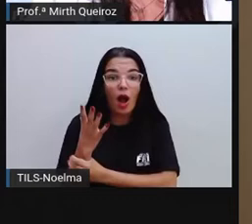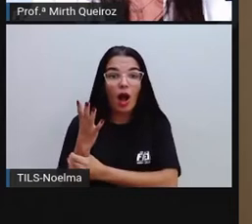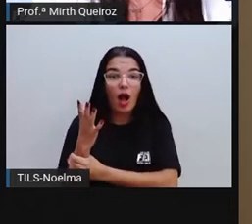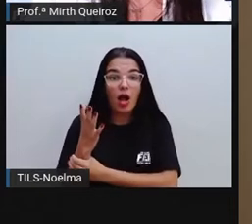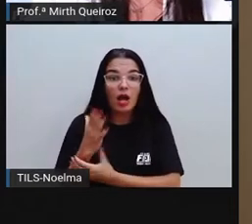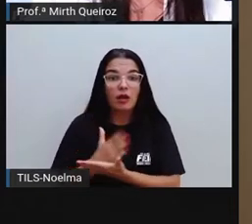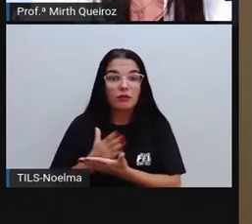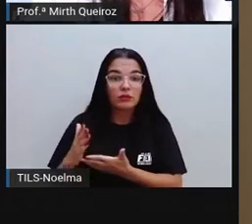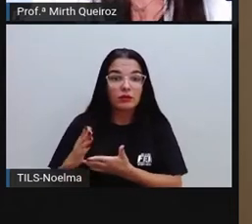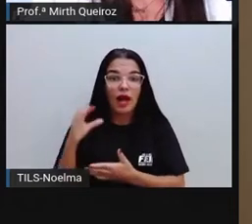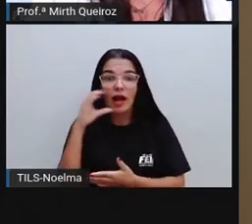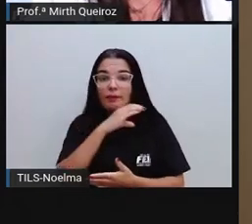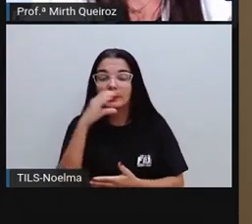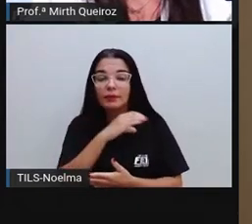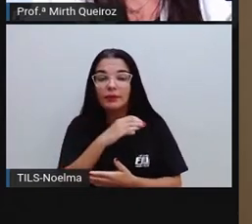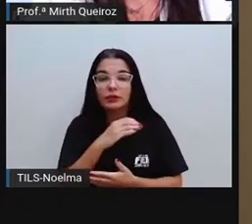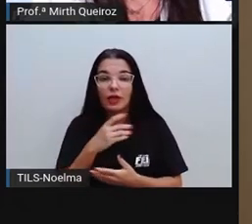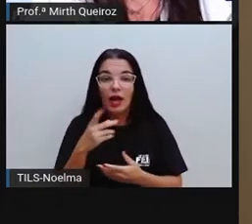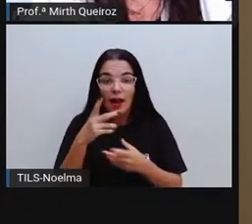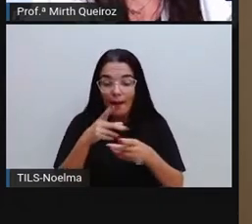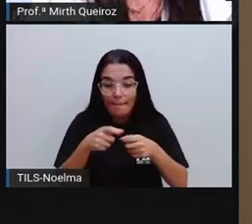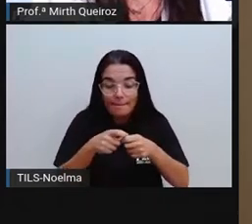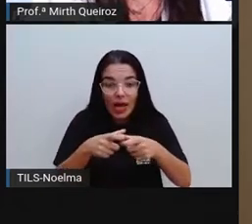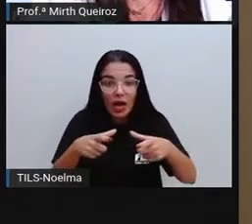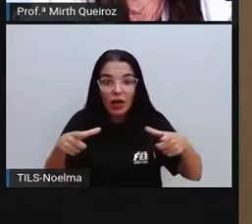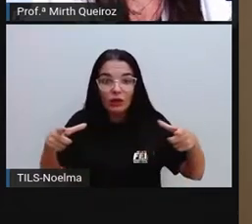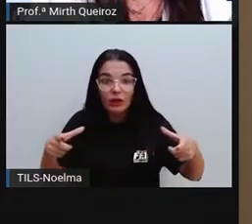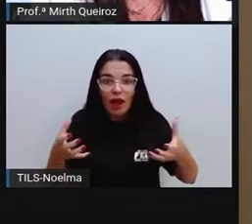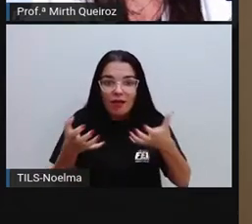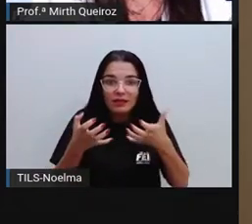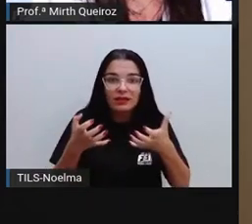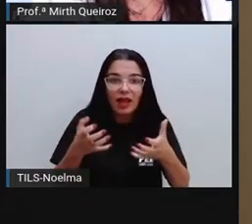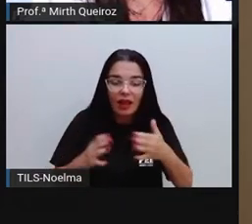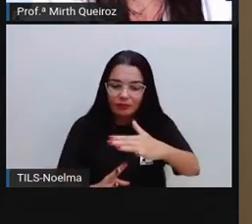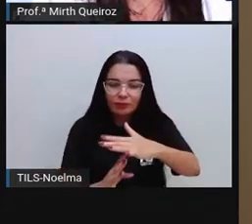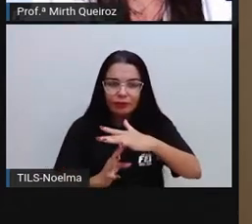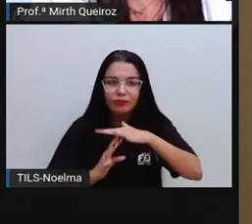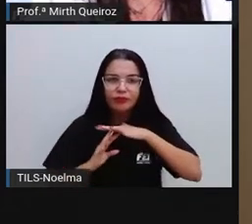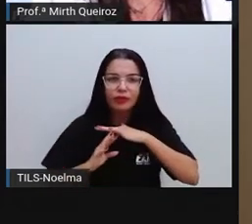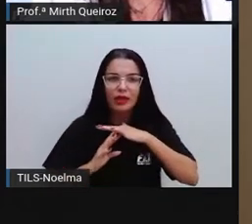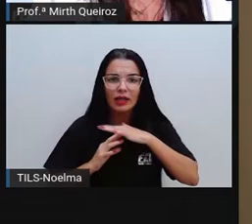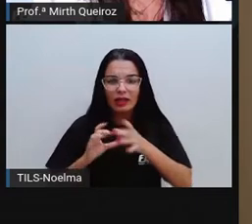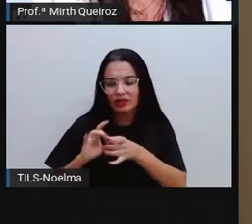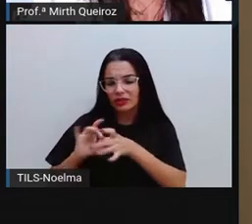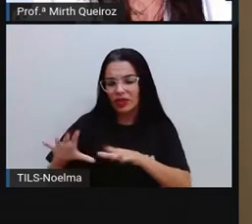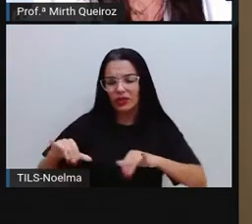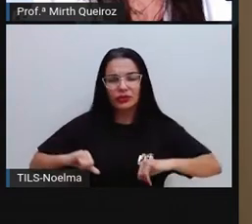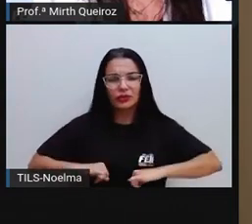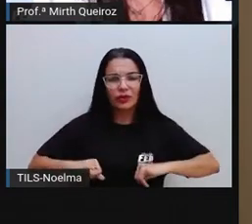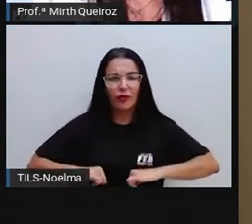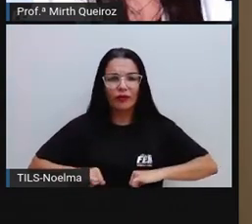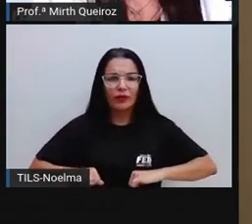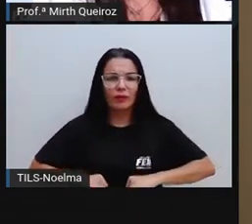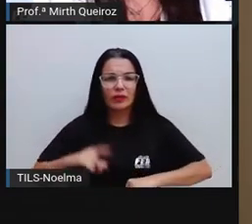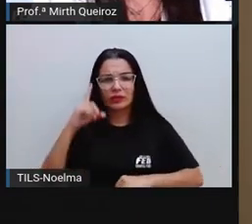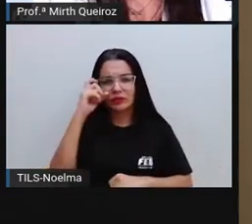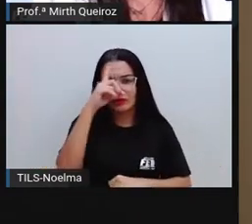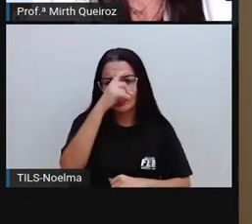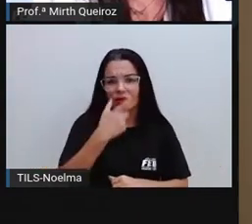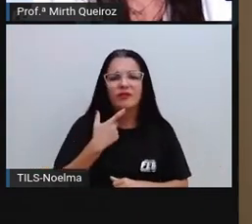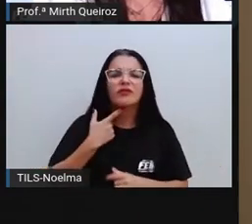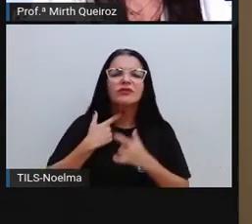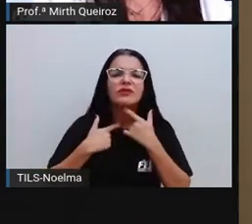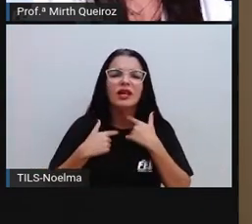maioria deseja emigrar, deixando sofrimento e dificuldades. O desejo é de não mais voltar. Viagem